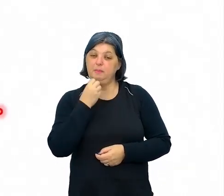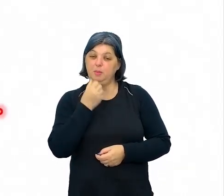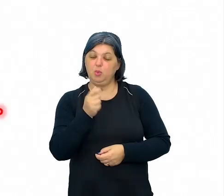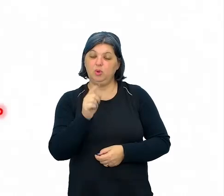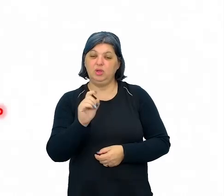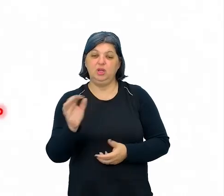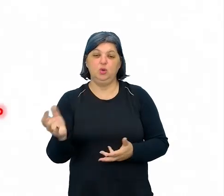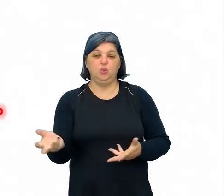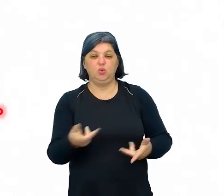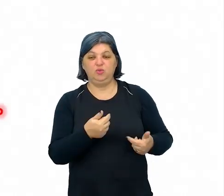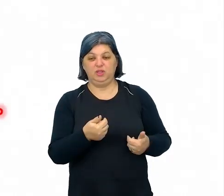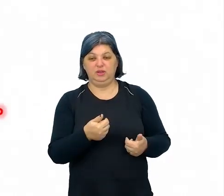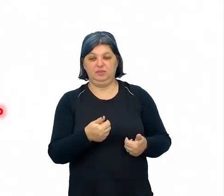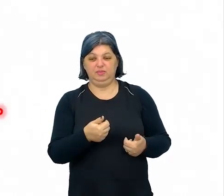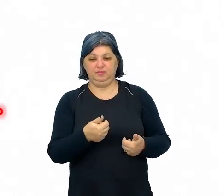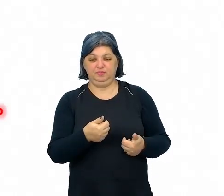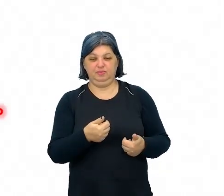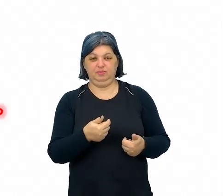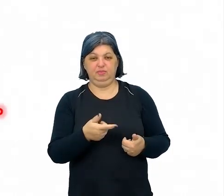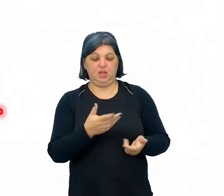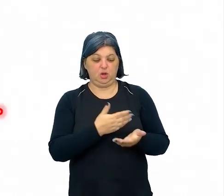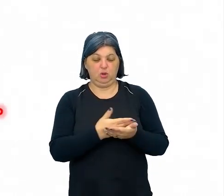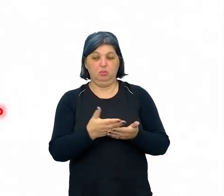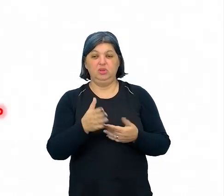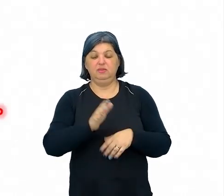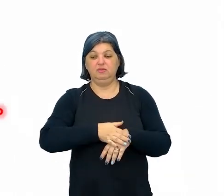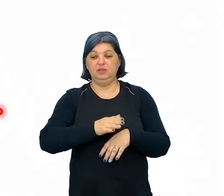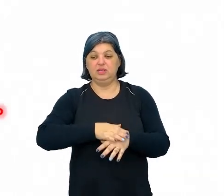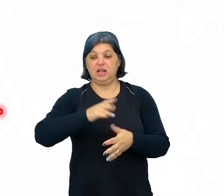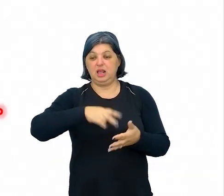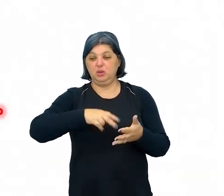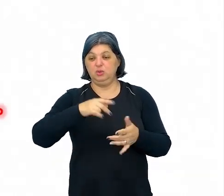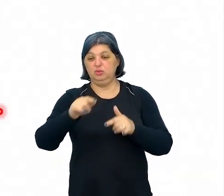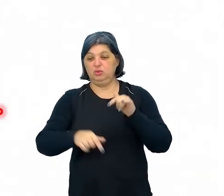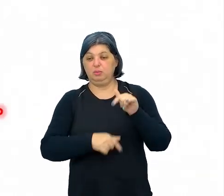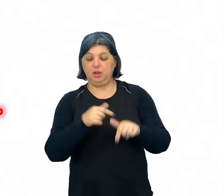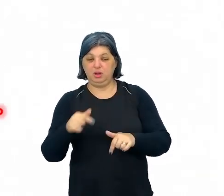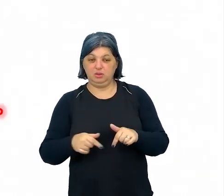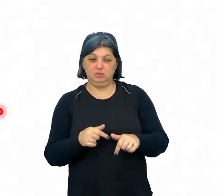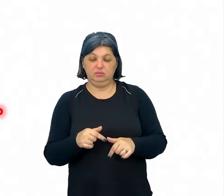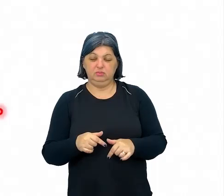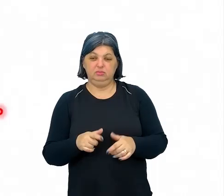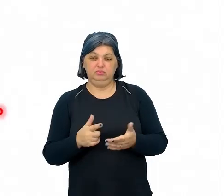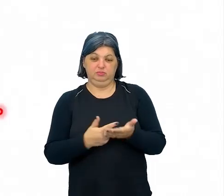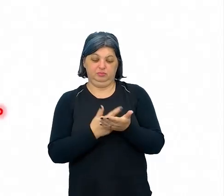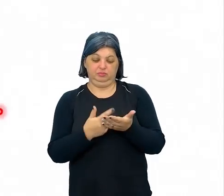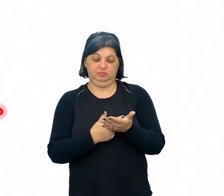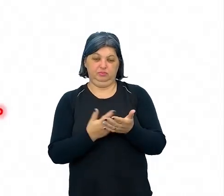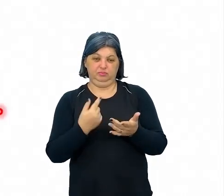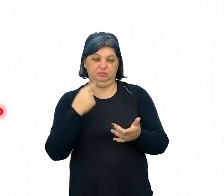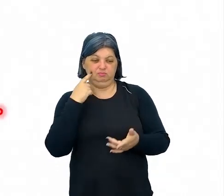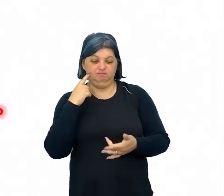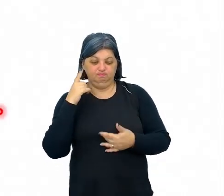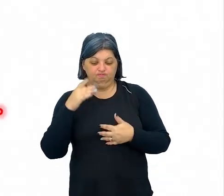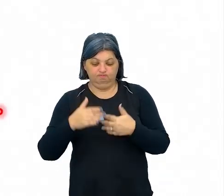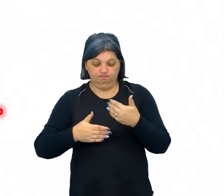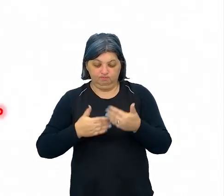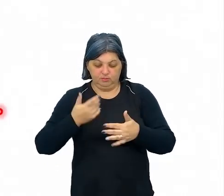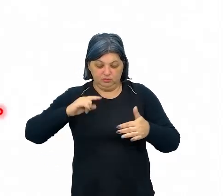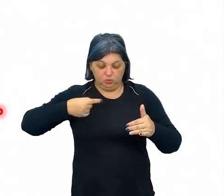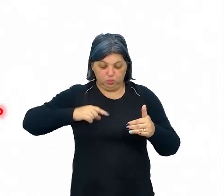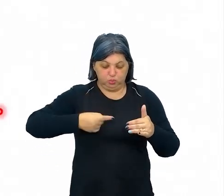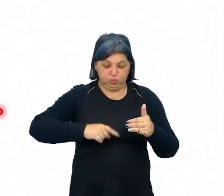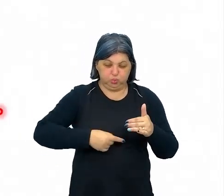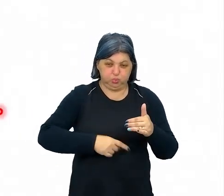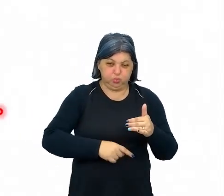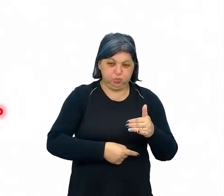do momento que a gente começa a fazer a leitura, né, desses trabalhos, de livros, né, a gente vai se envolvendo de uma tal maneira, é